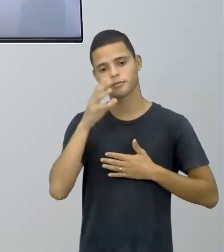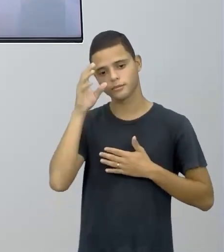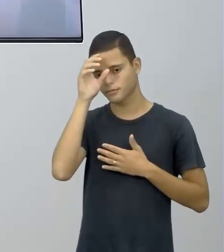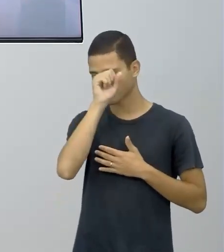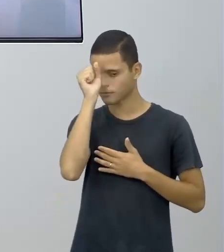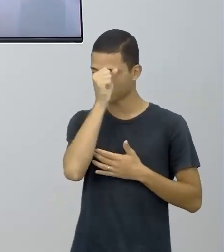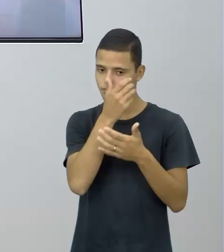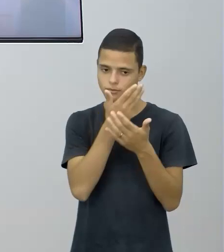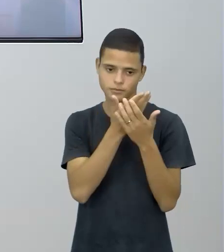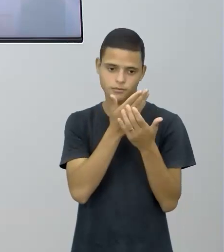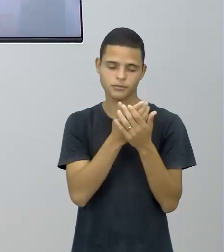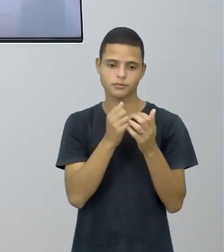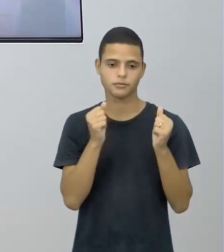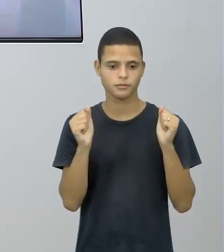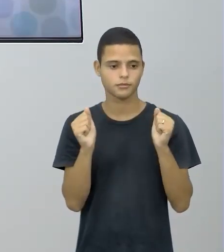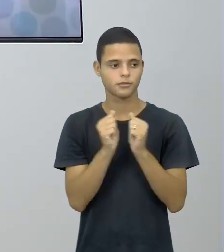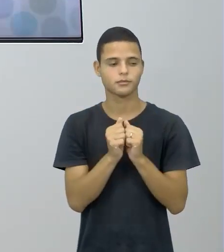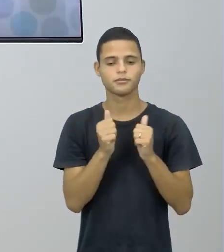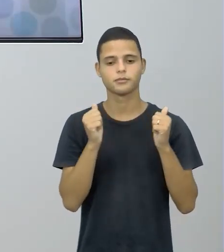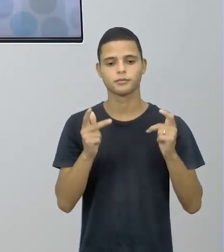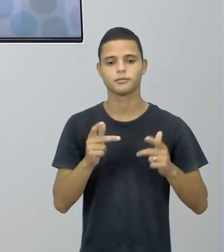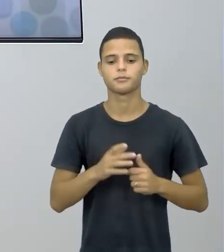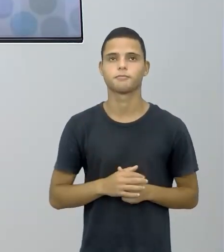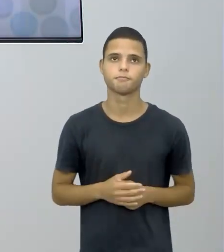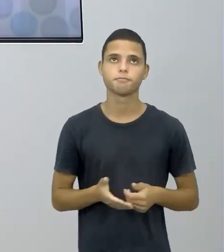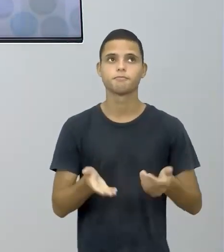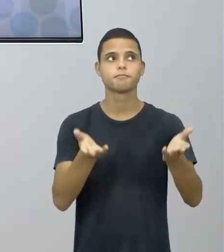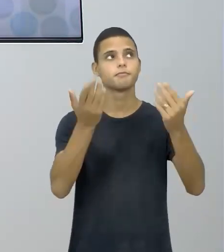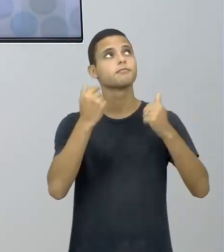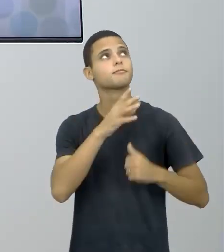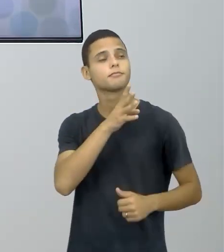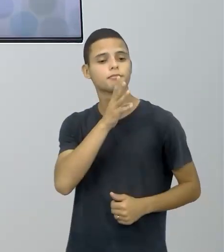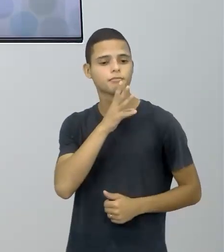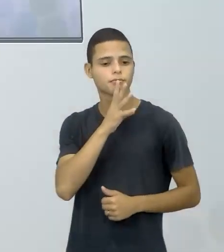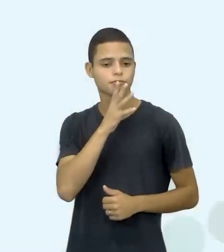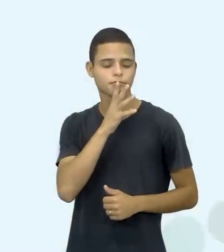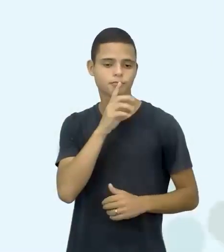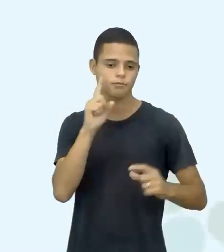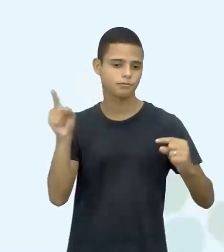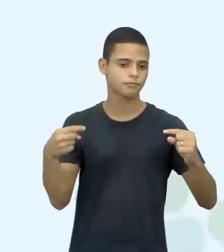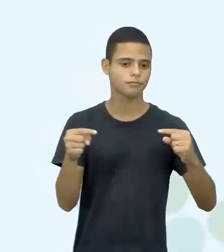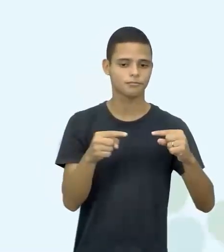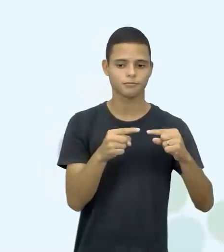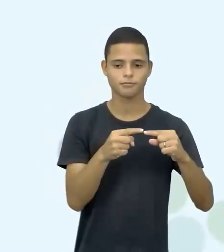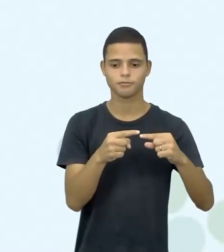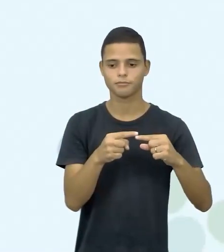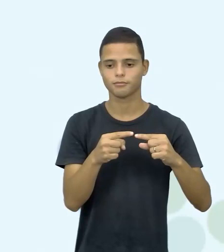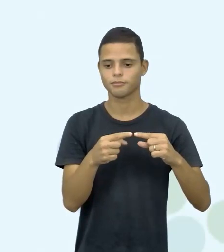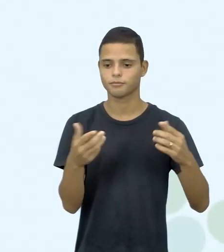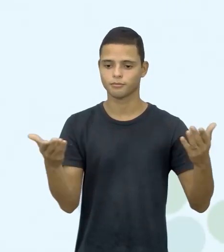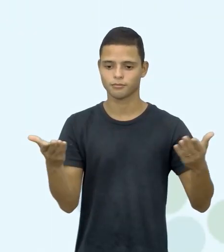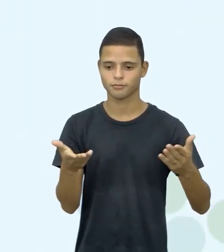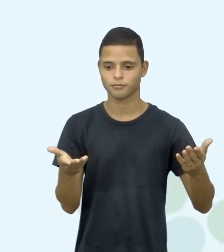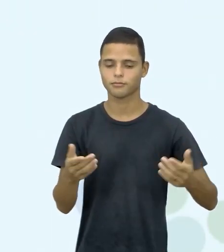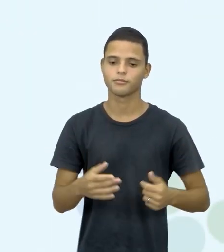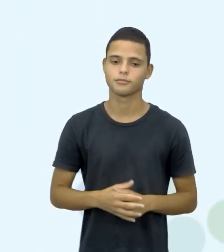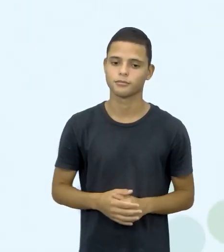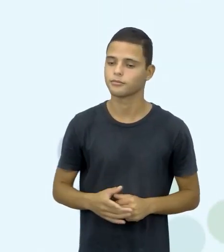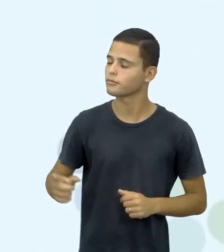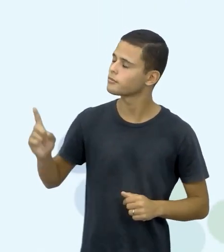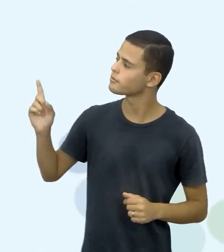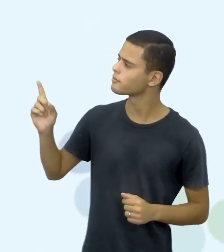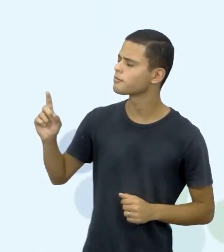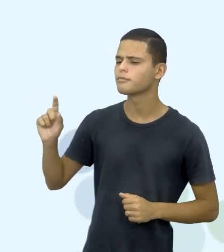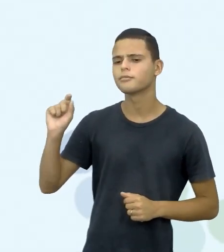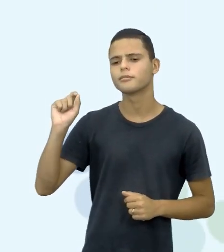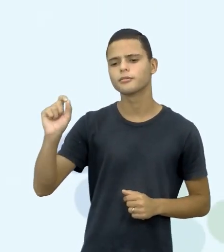gente está estudando juntos aí, beleza? Então vamos conhecer então o nosso objetivo hoje, ó, aí na tela. O que a gente vai fazer